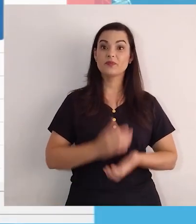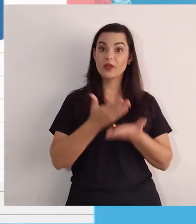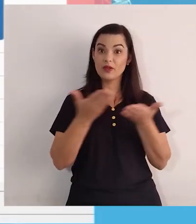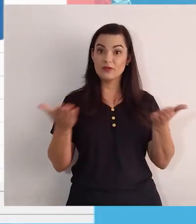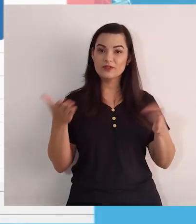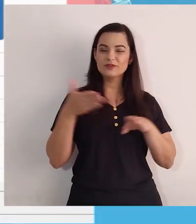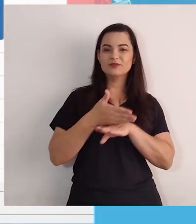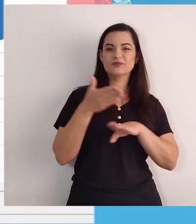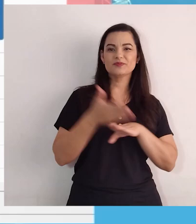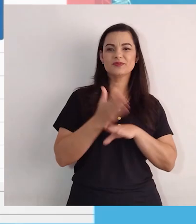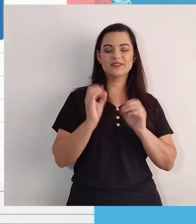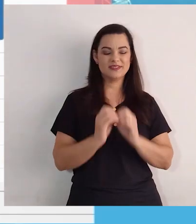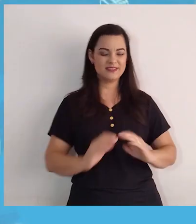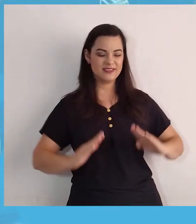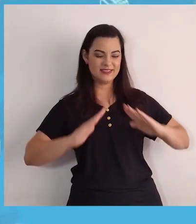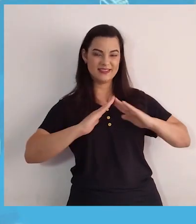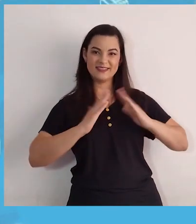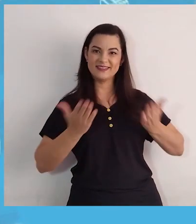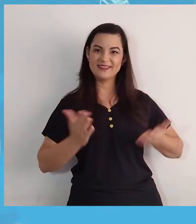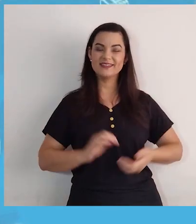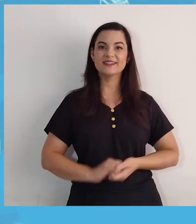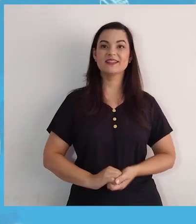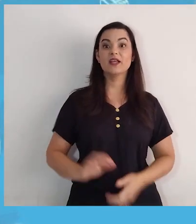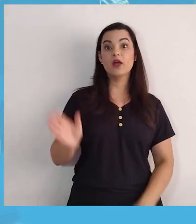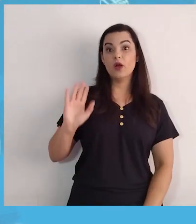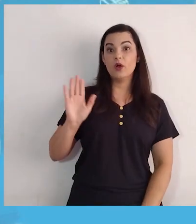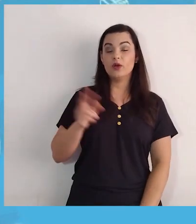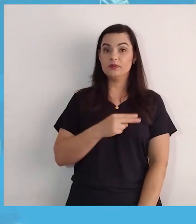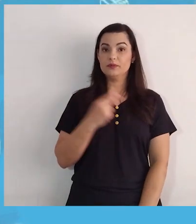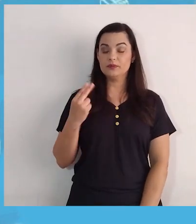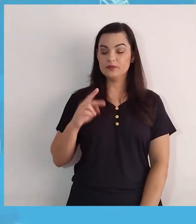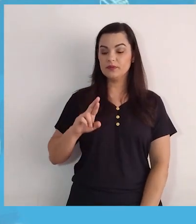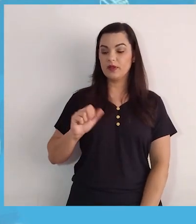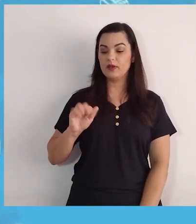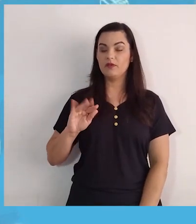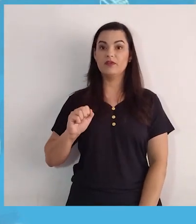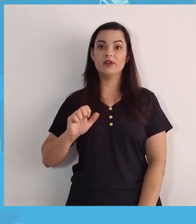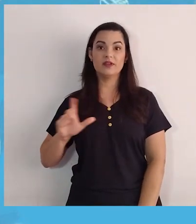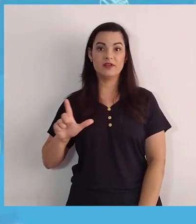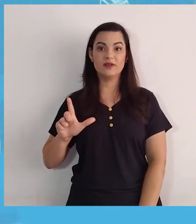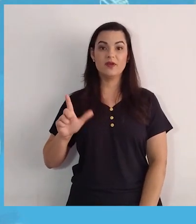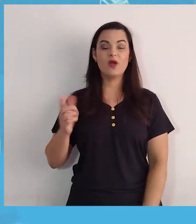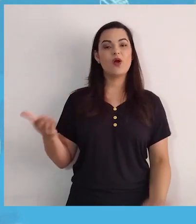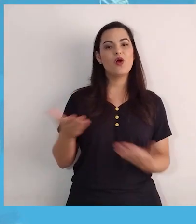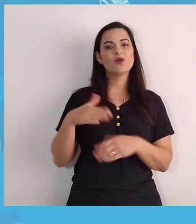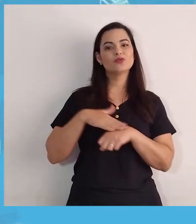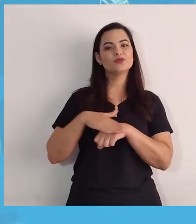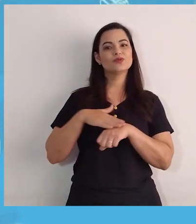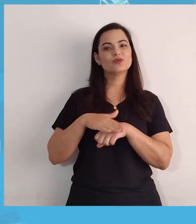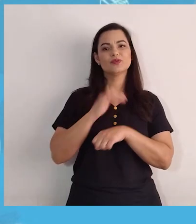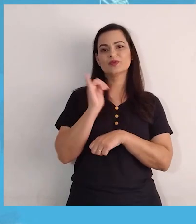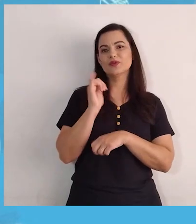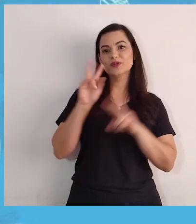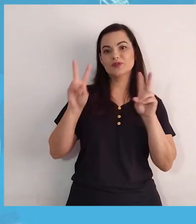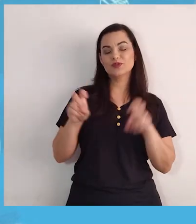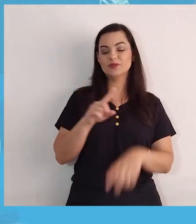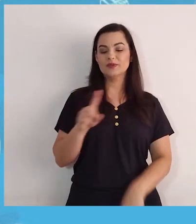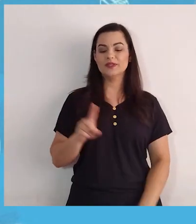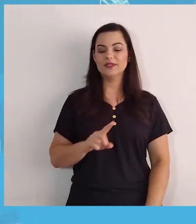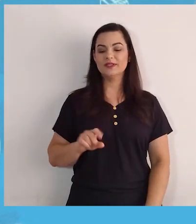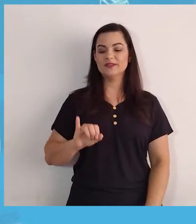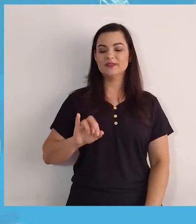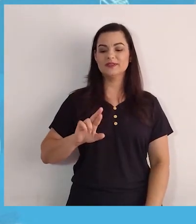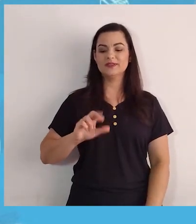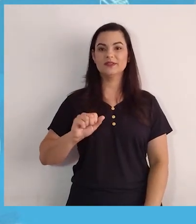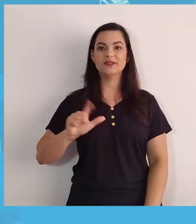Você nos Saberes em Casa. Oi, meu nome é Rafael Silva e hoje eu vou falar sobre o Ziraldo, o criador